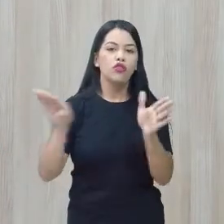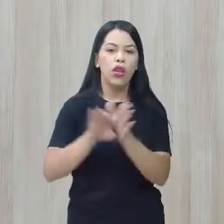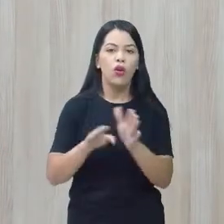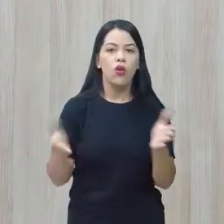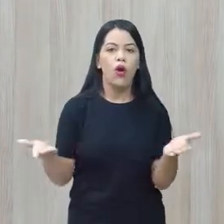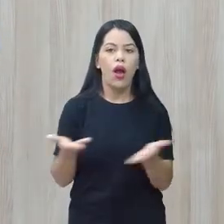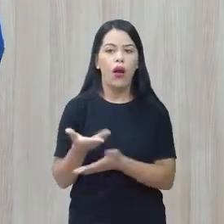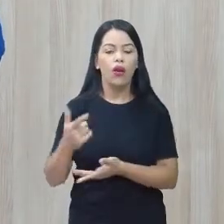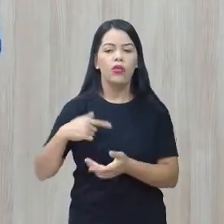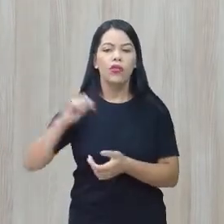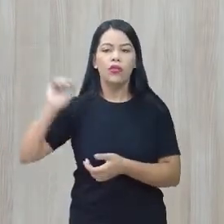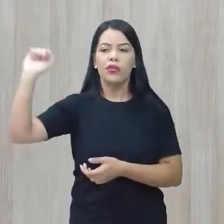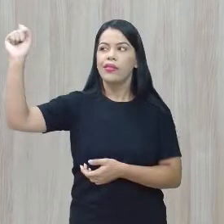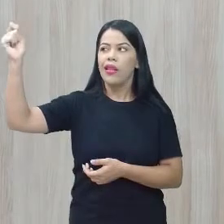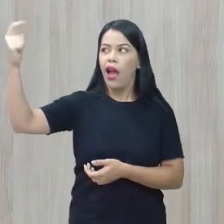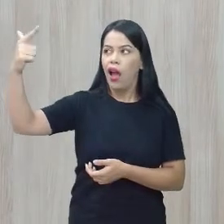8